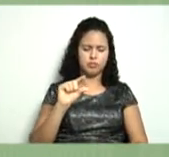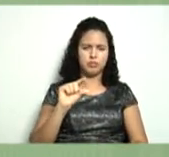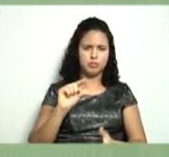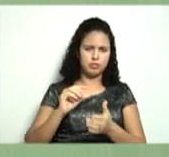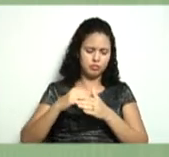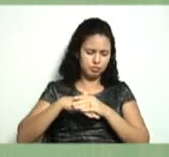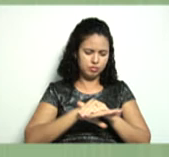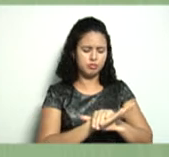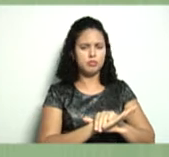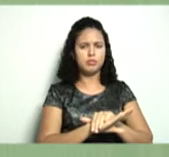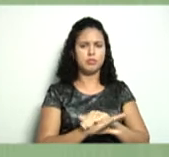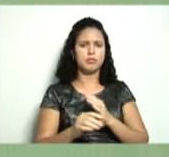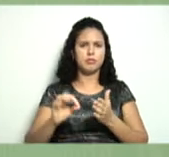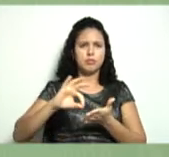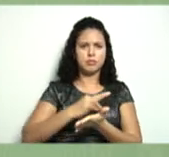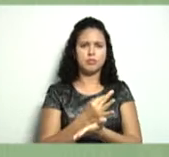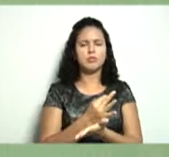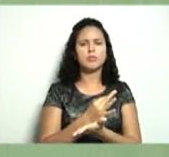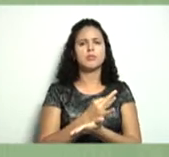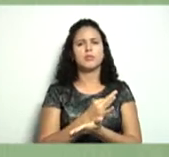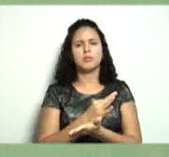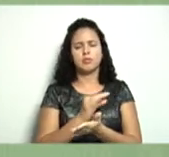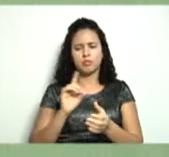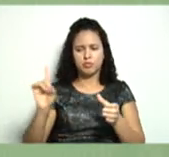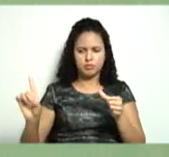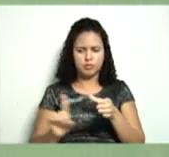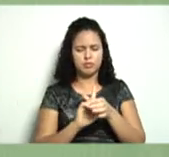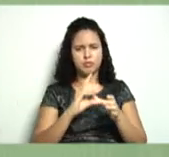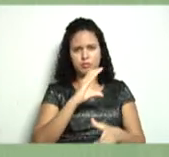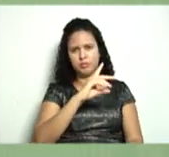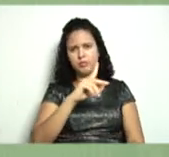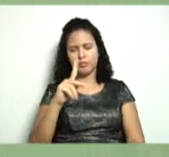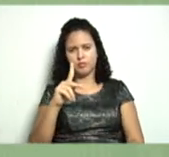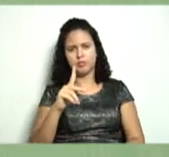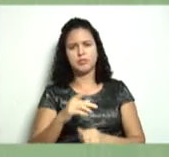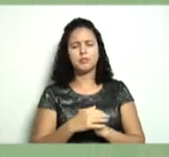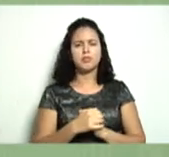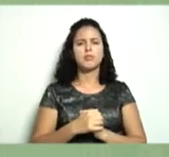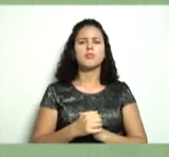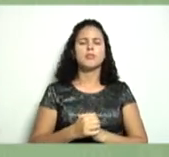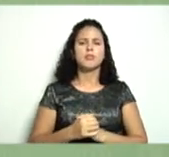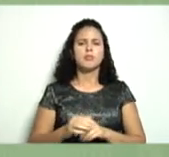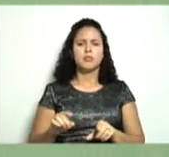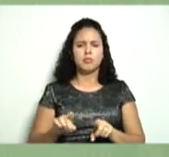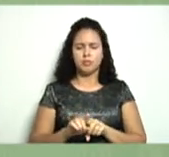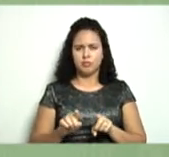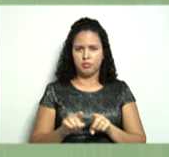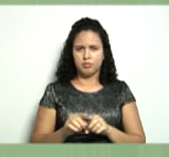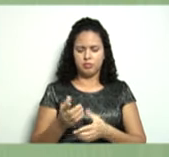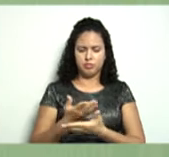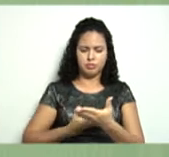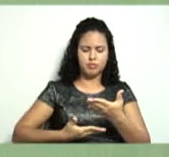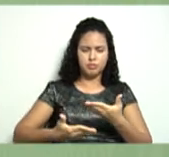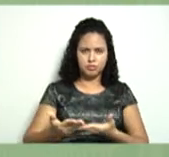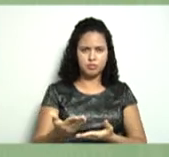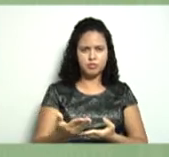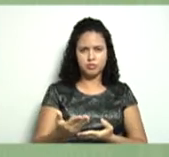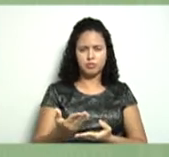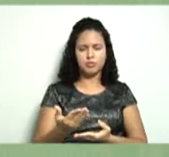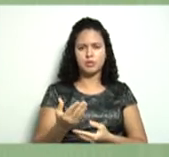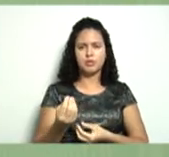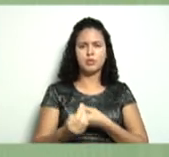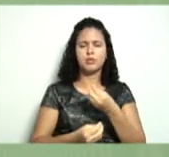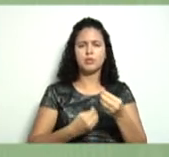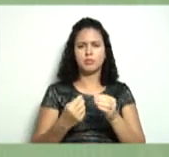subscrito pelo associado para ele poder fazer parte dessa cooperativa. Tem que também ter um modo de integralização. Como é que eu